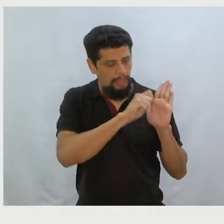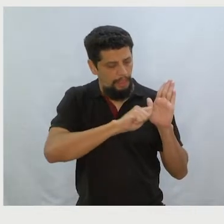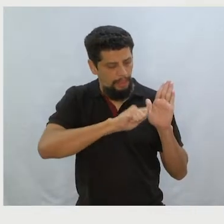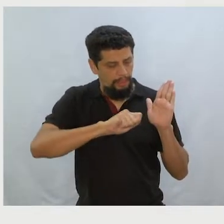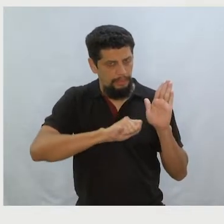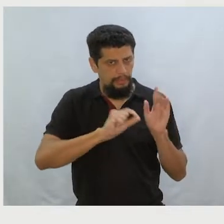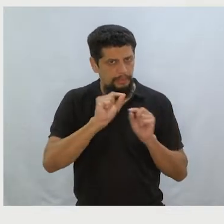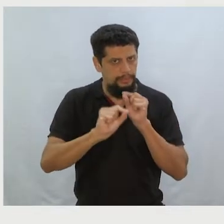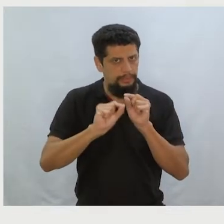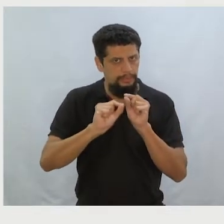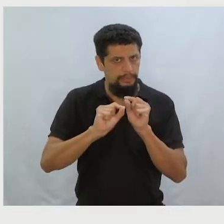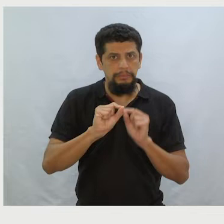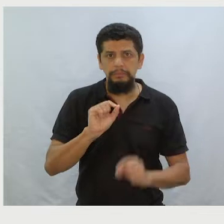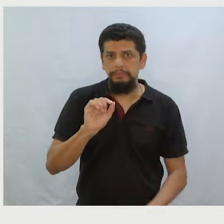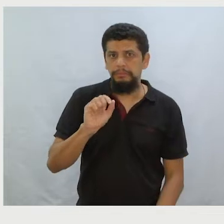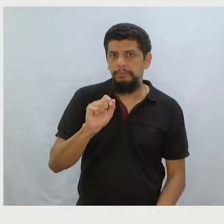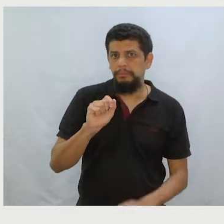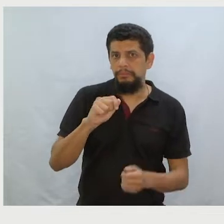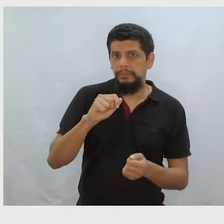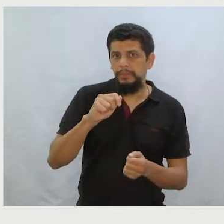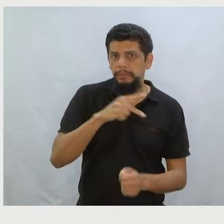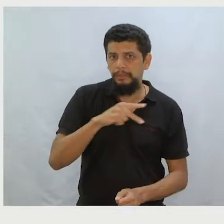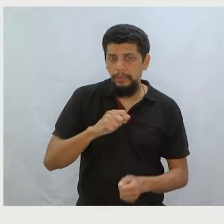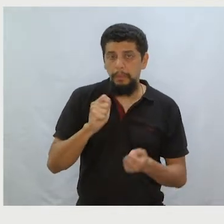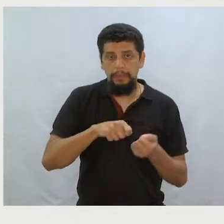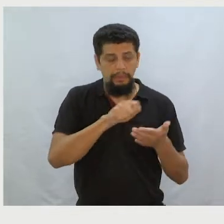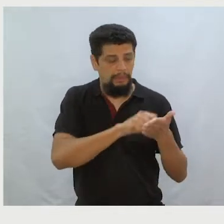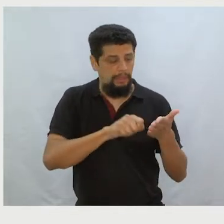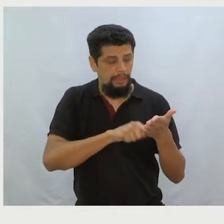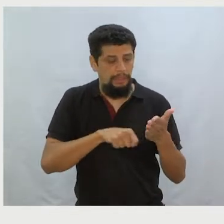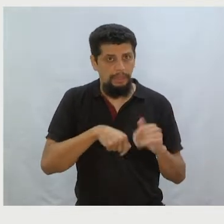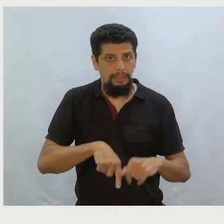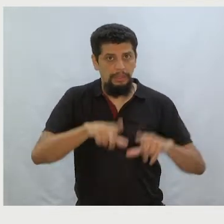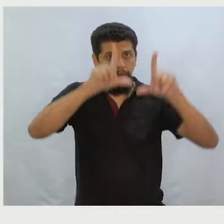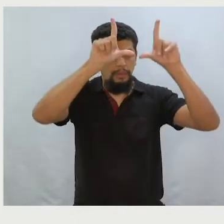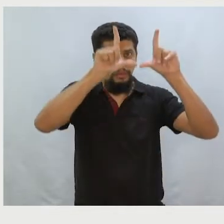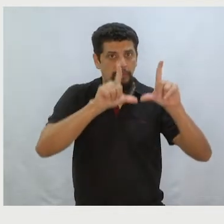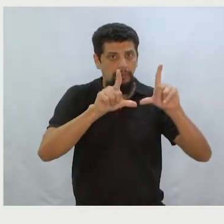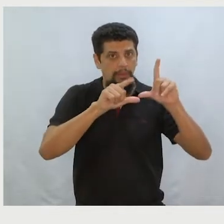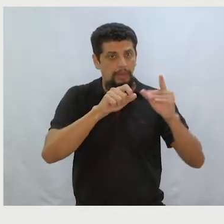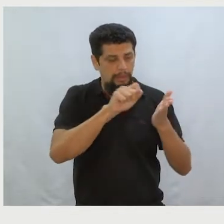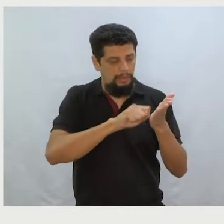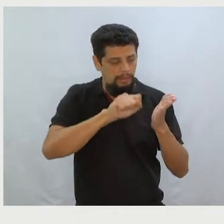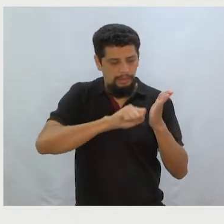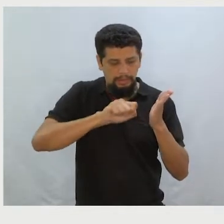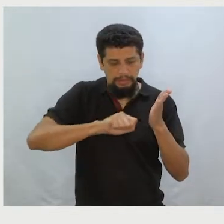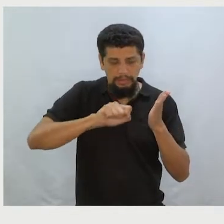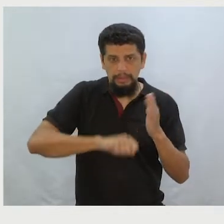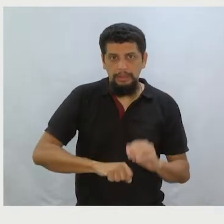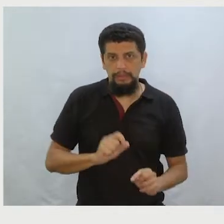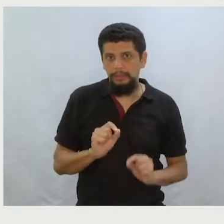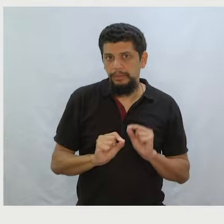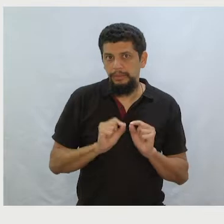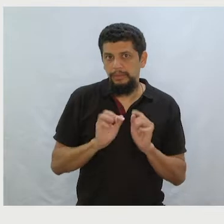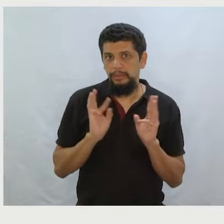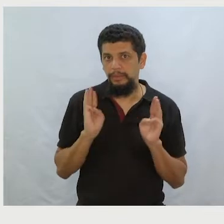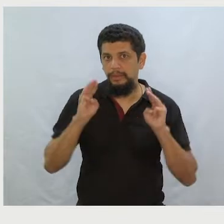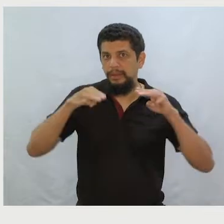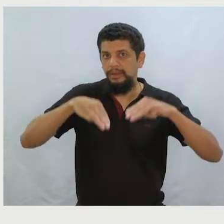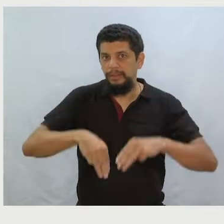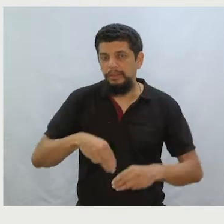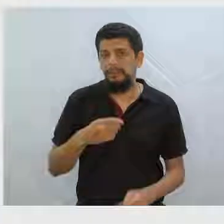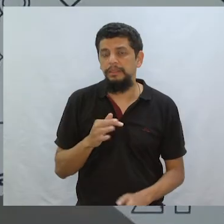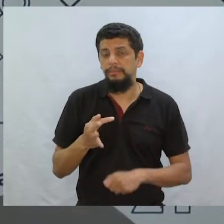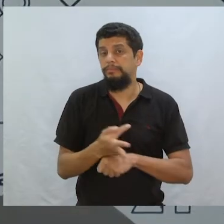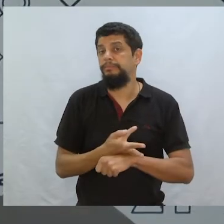escrito o que será que a professora poderia ter escrito no quadro negro para decretar ali o